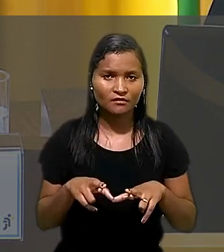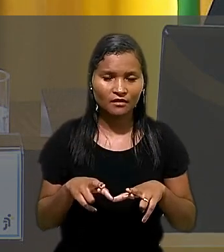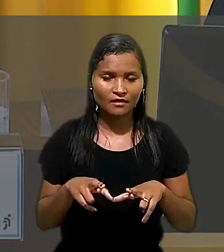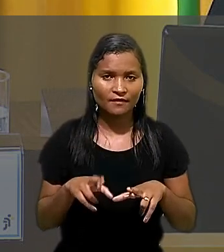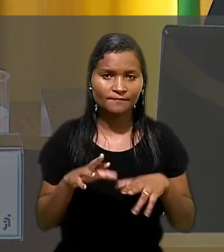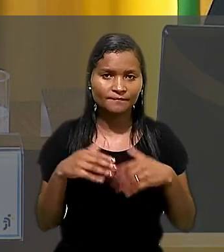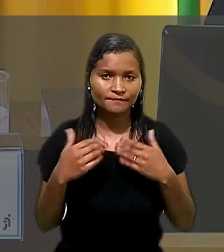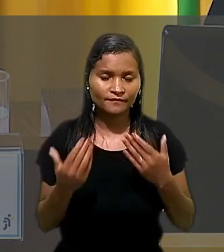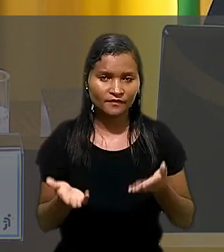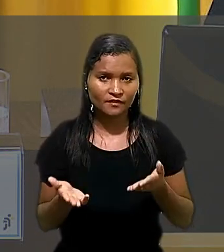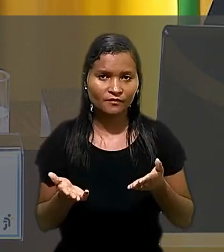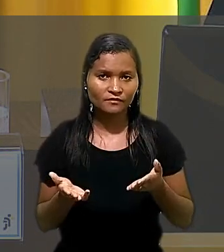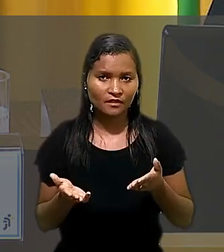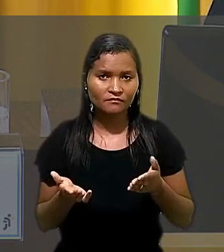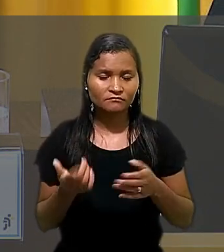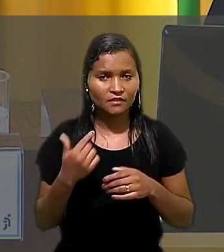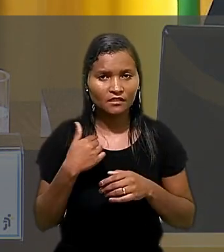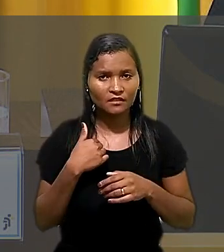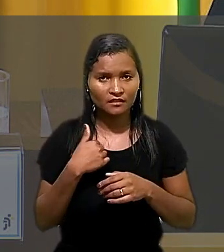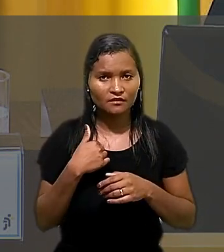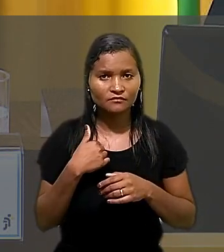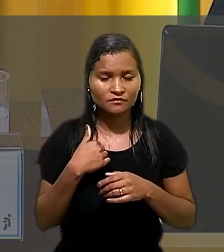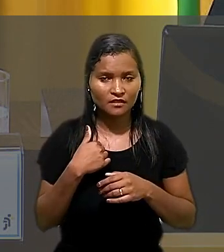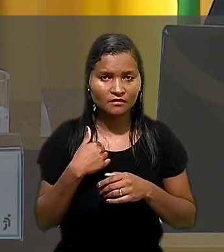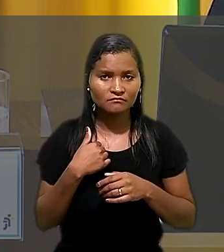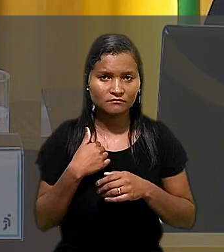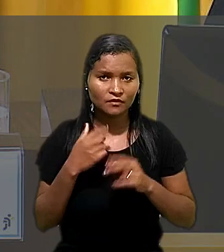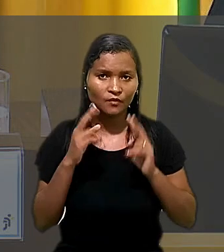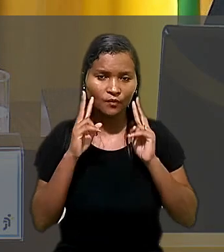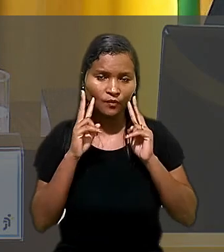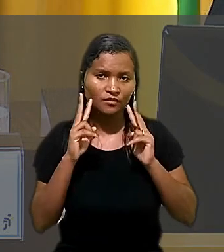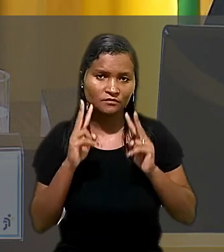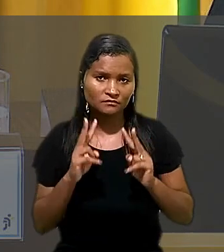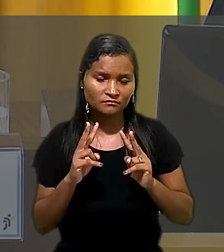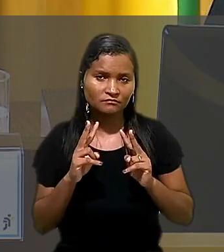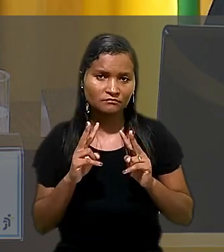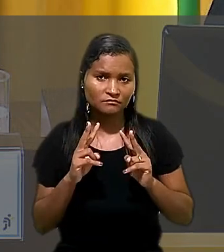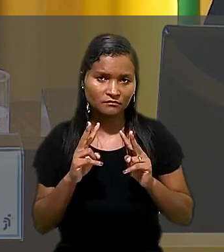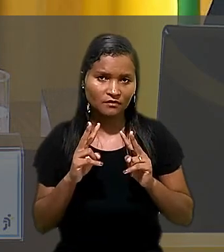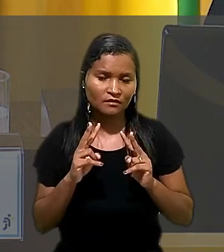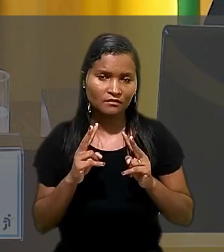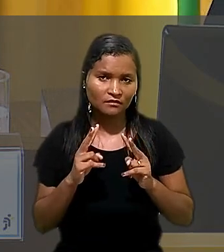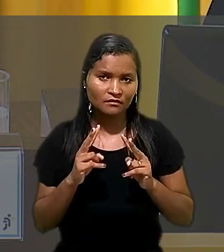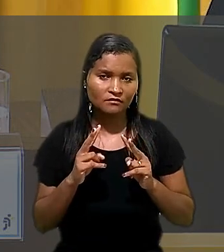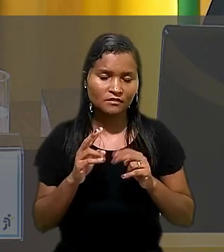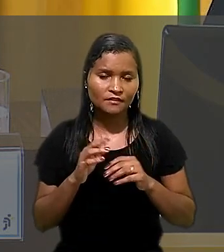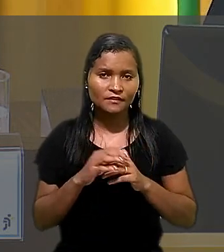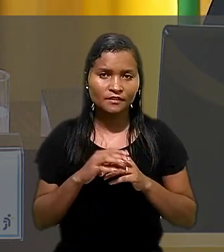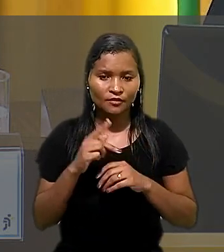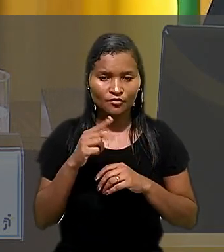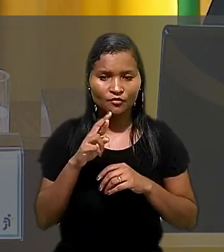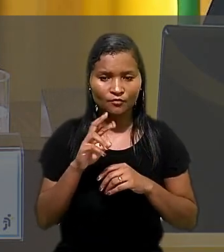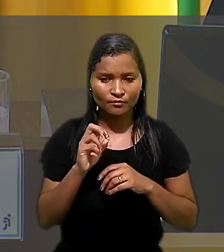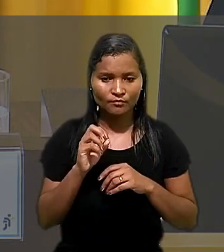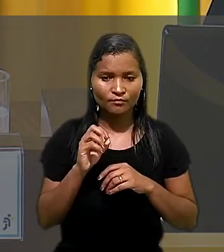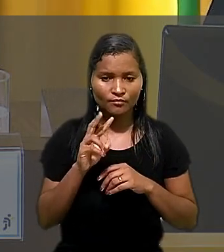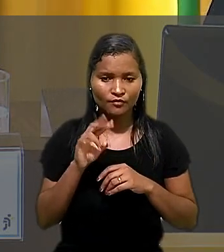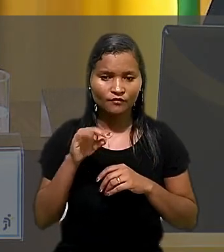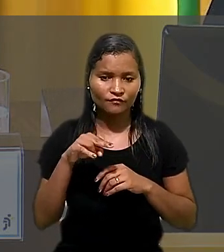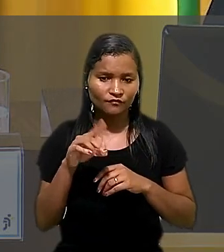regional. Então, eu estou conhecendo e provindo.